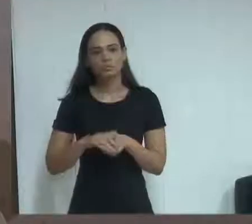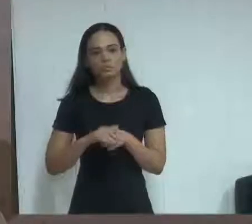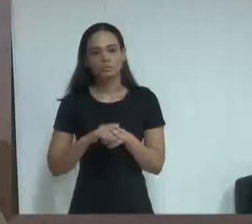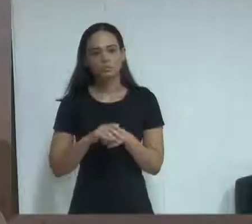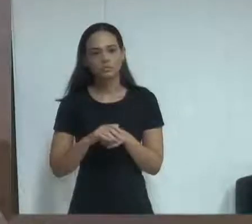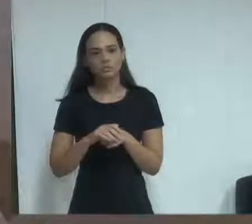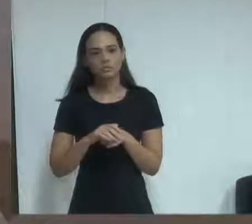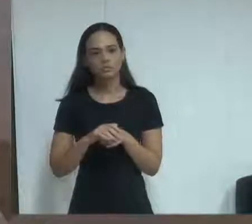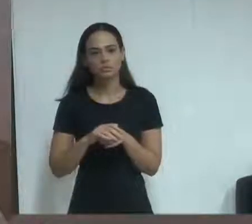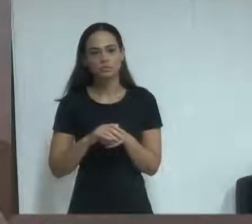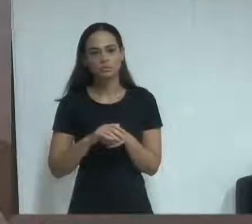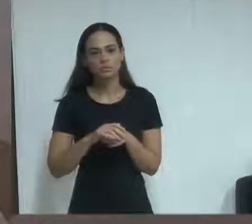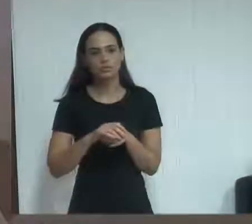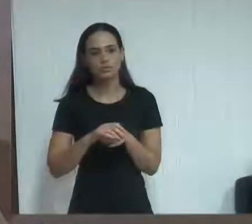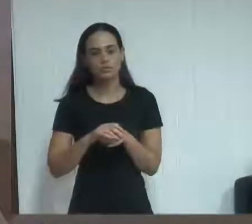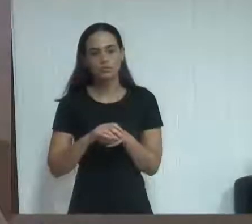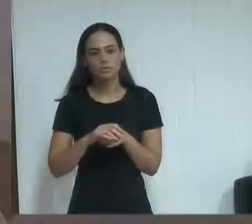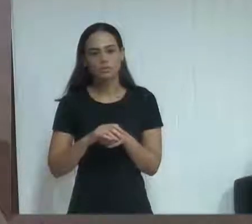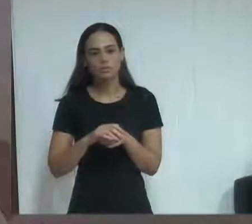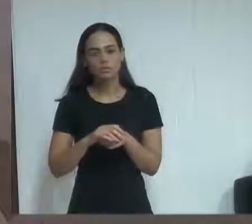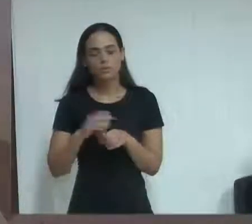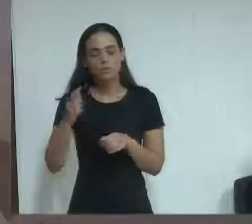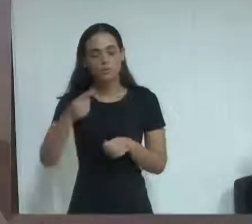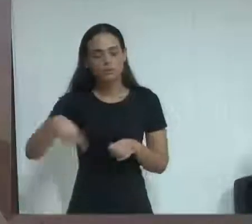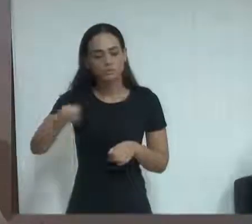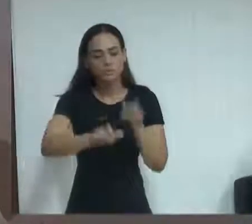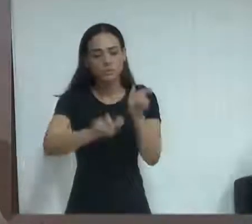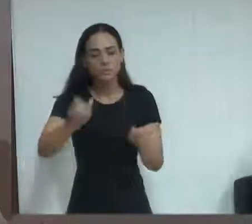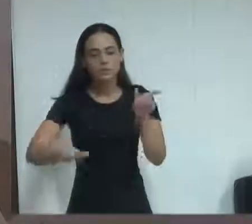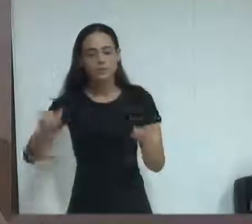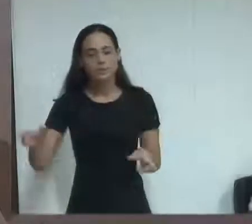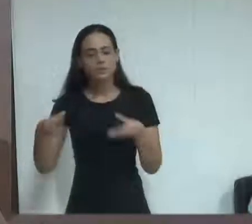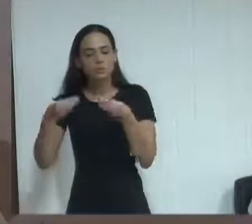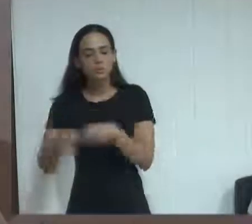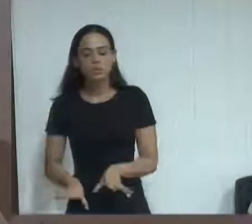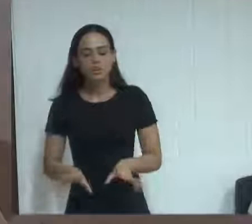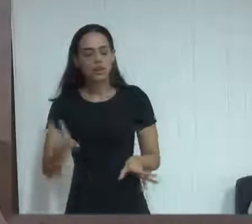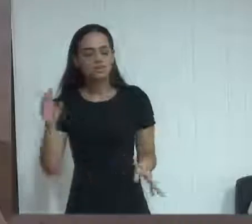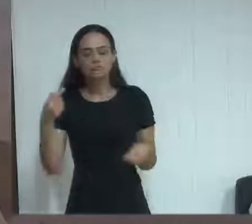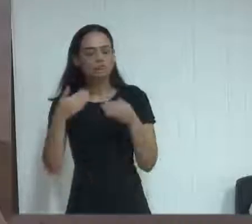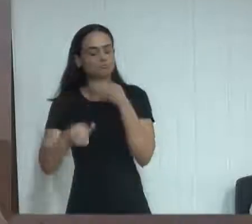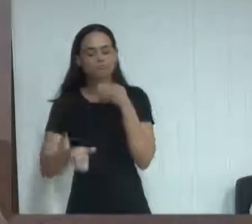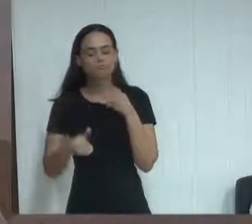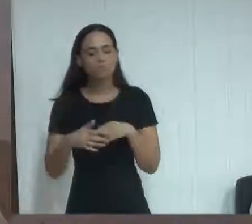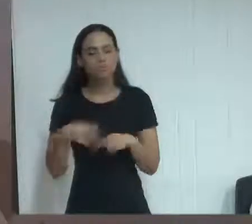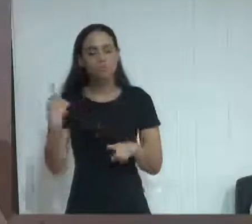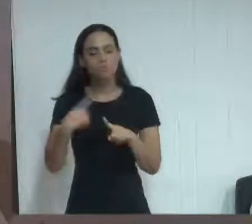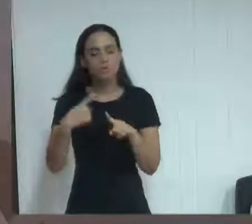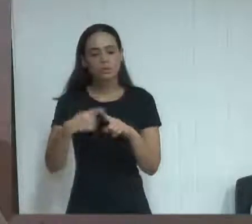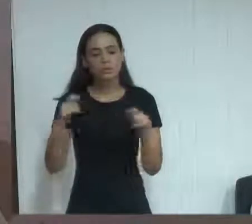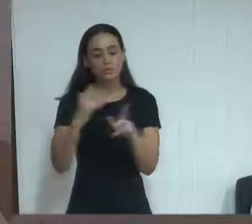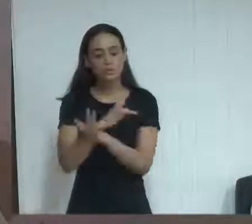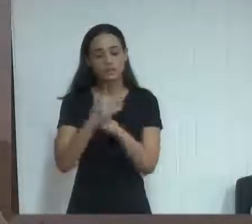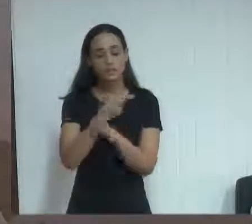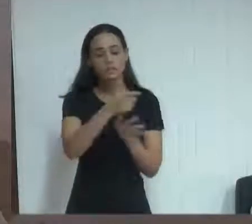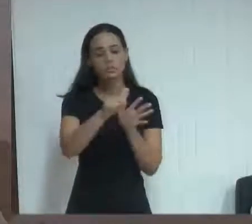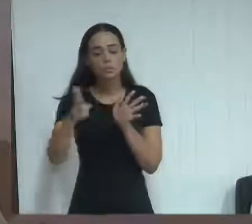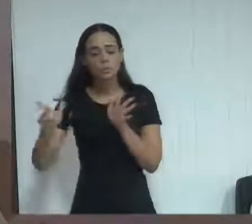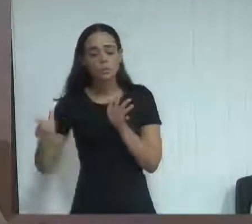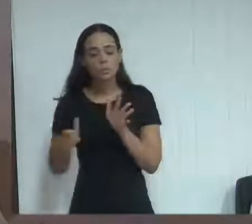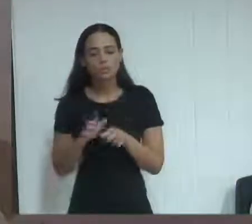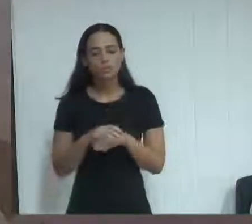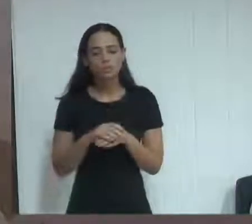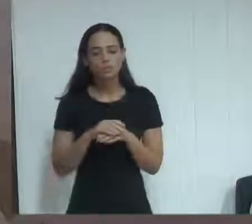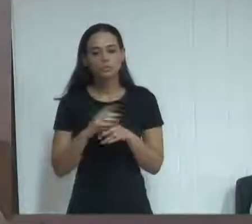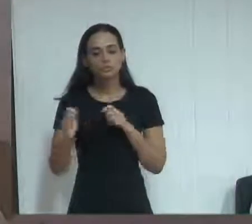benefício do povo, da população. Porque existem outras maneiras do município fazer crescer o